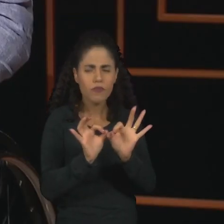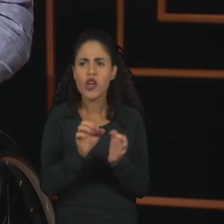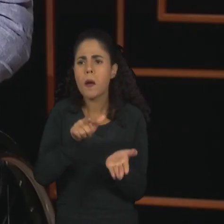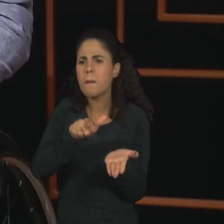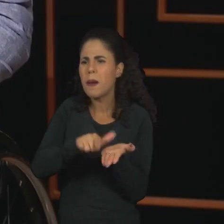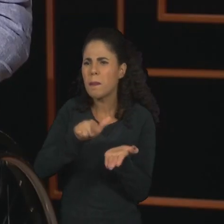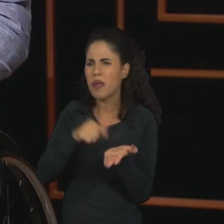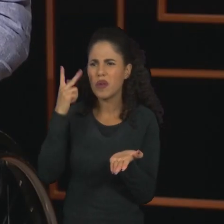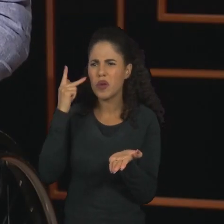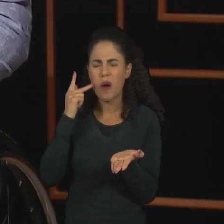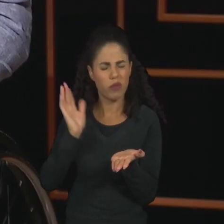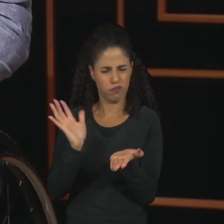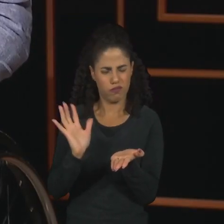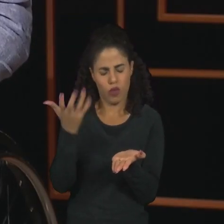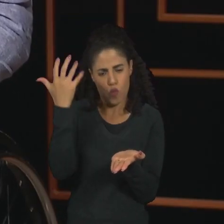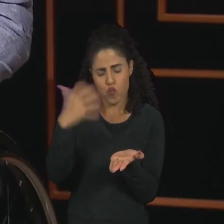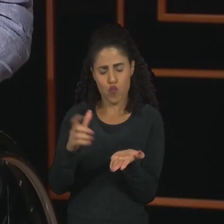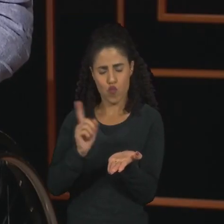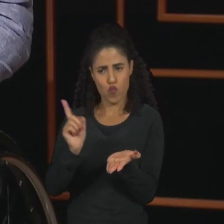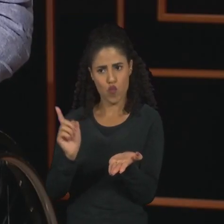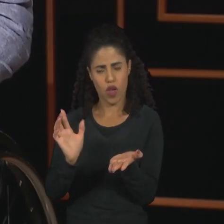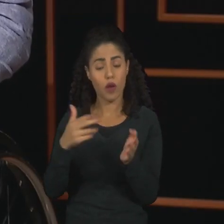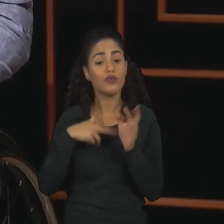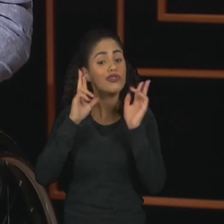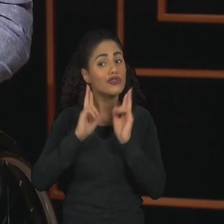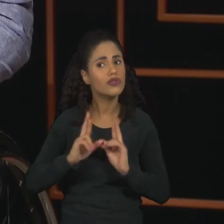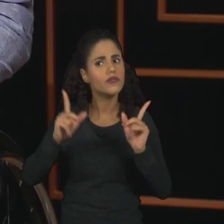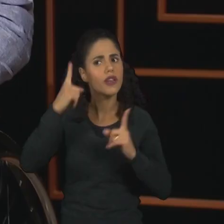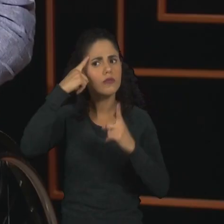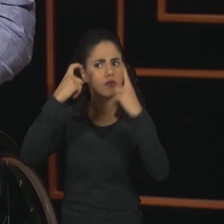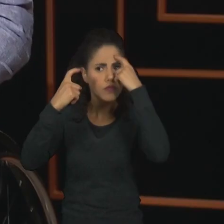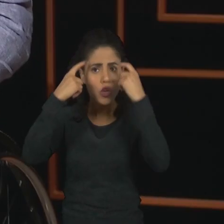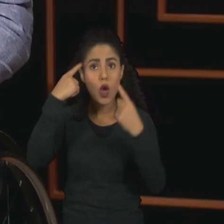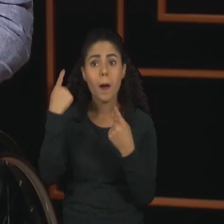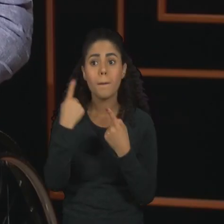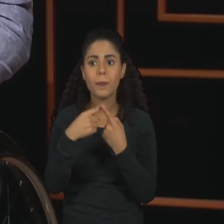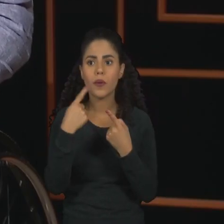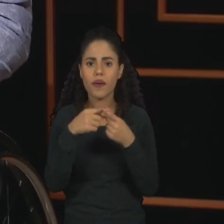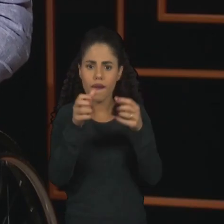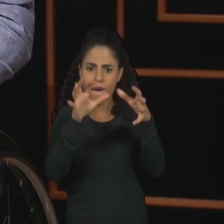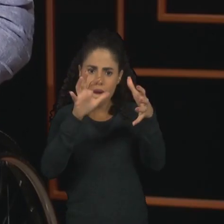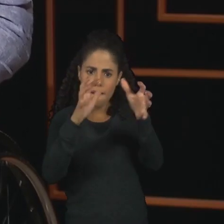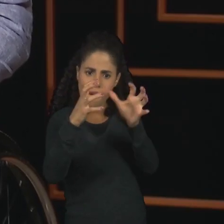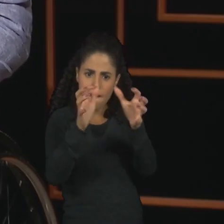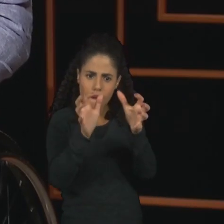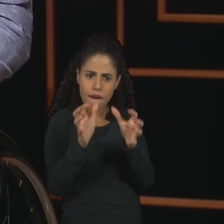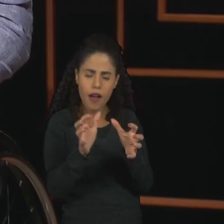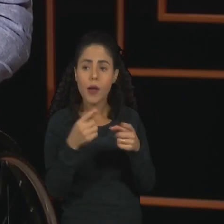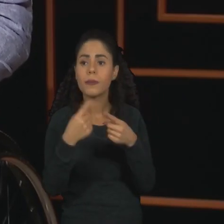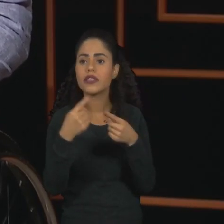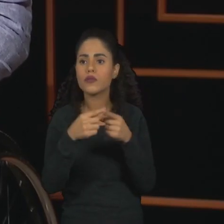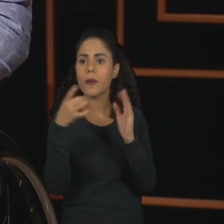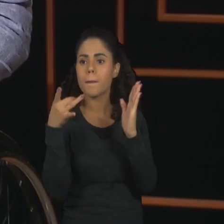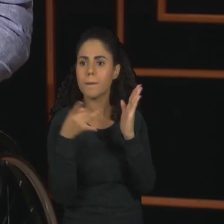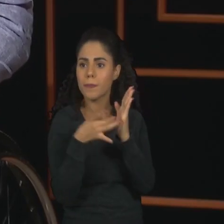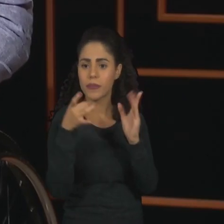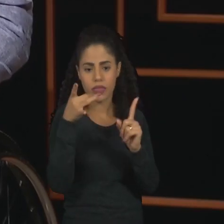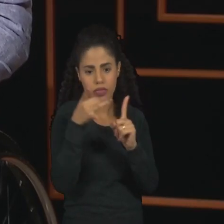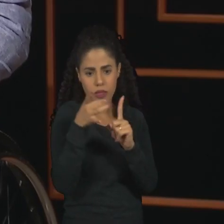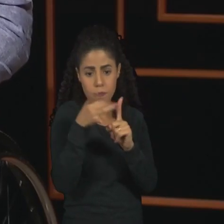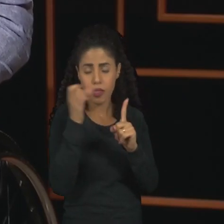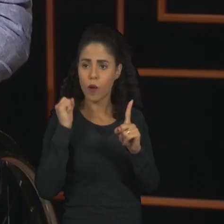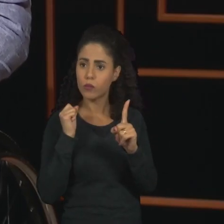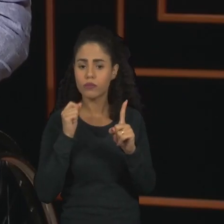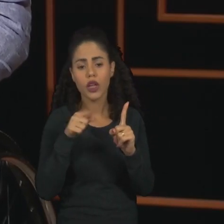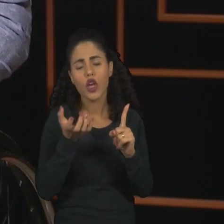papel industrializado, porque a gravura em metal exige que você mergulhe o papel na água. E